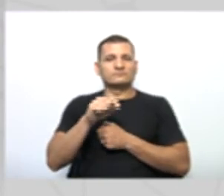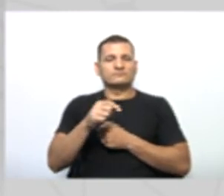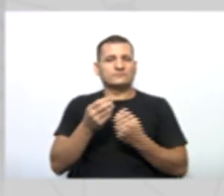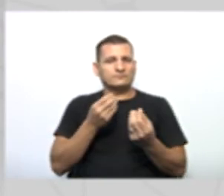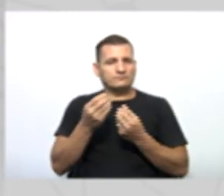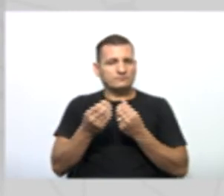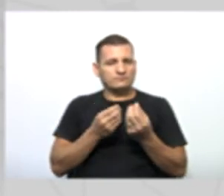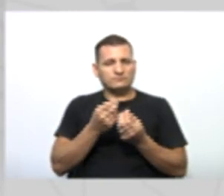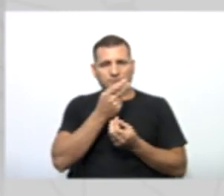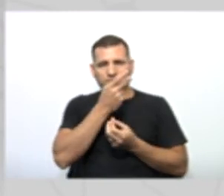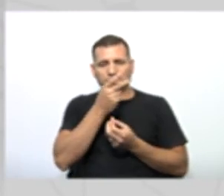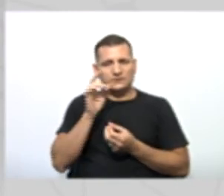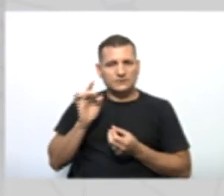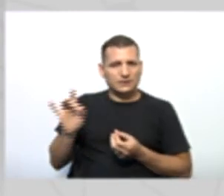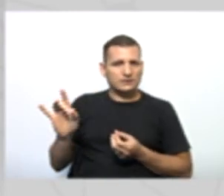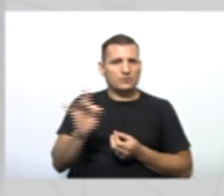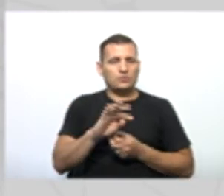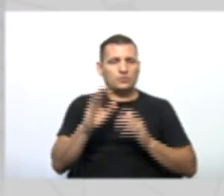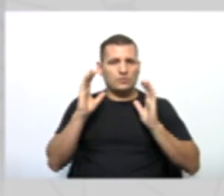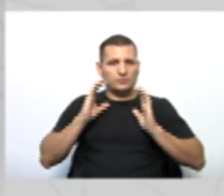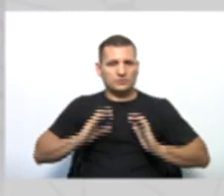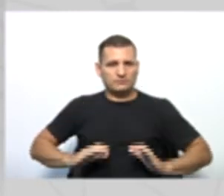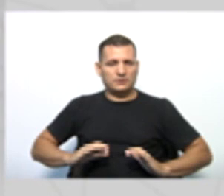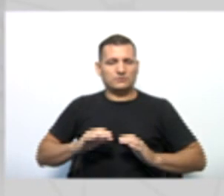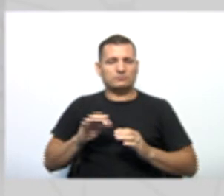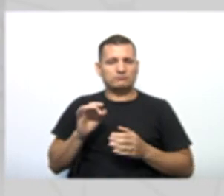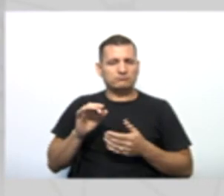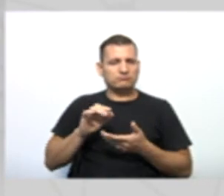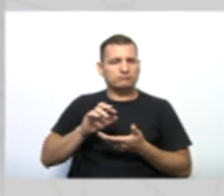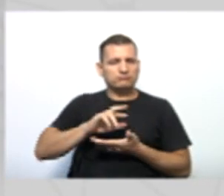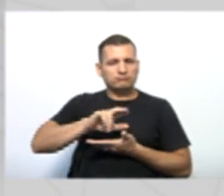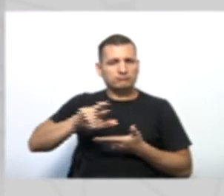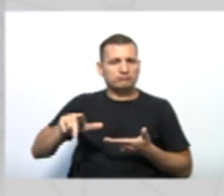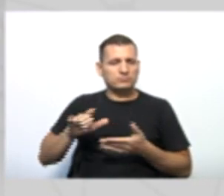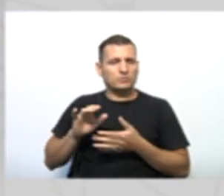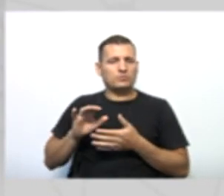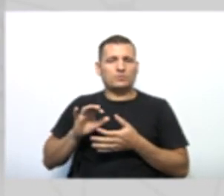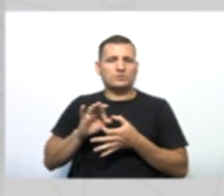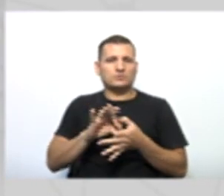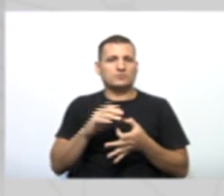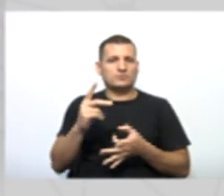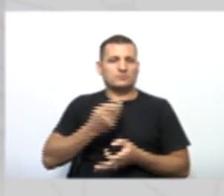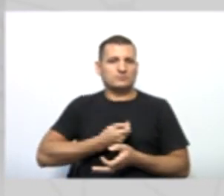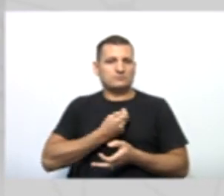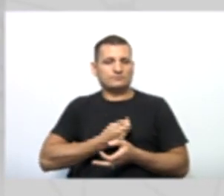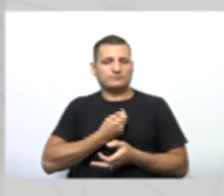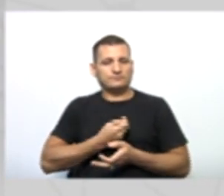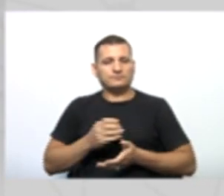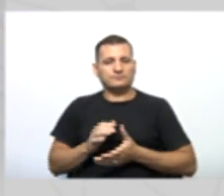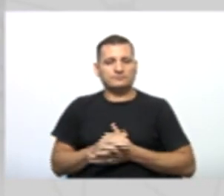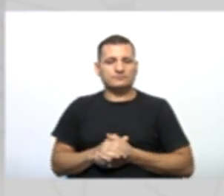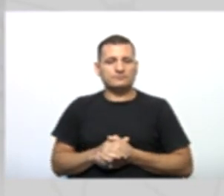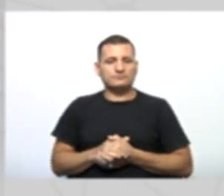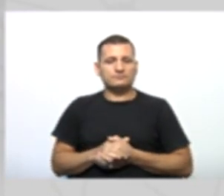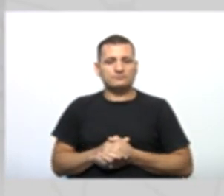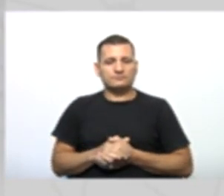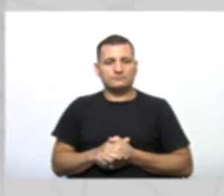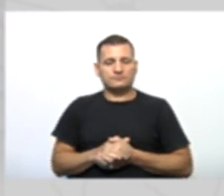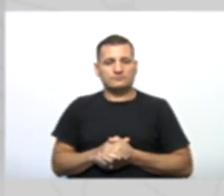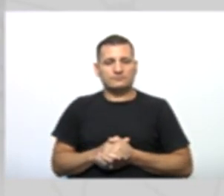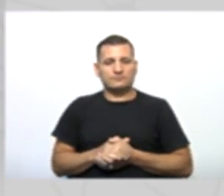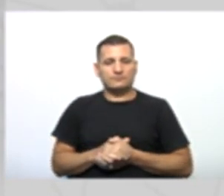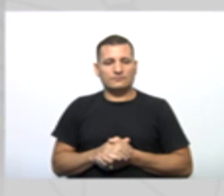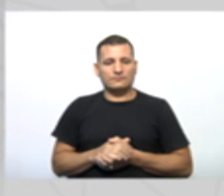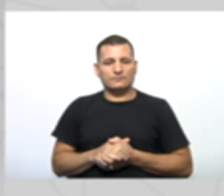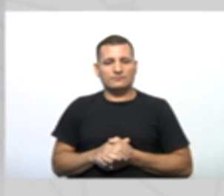modo como age cada indivíduo em situações ao longo de toda a sua vida. E aí, professor, voltamos aonde?